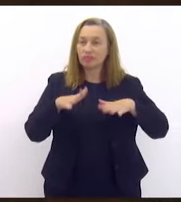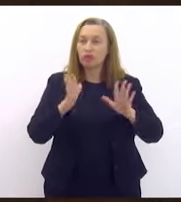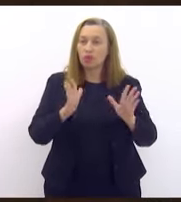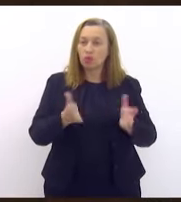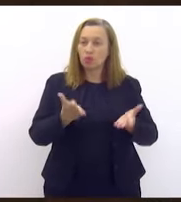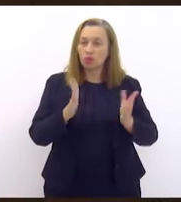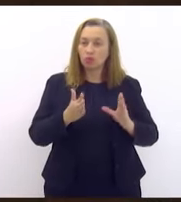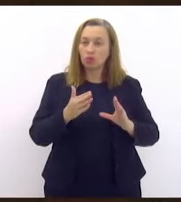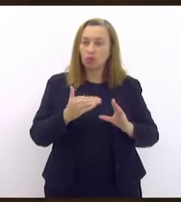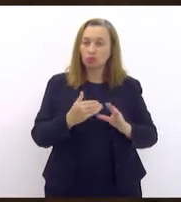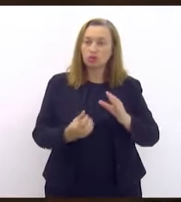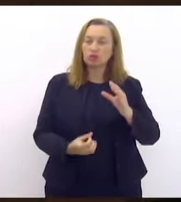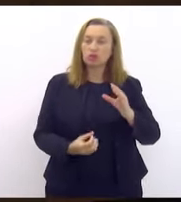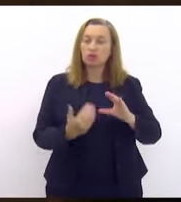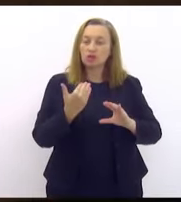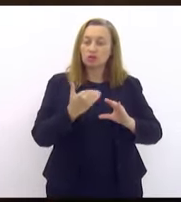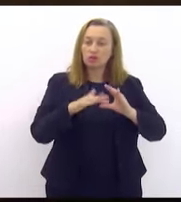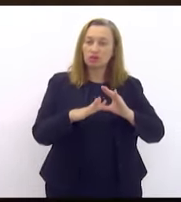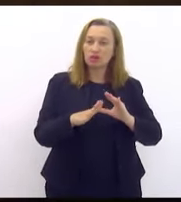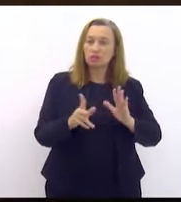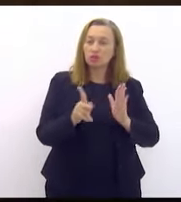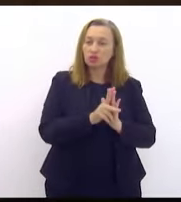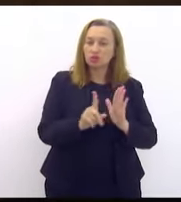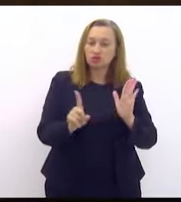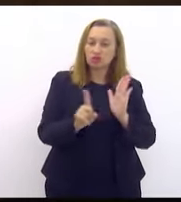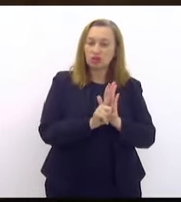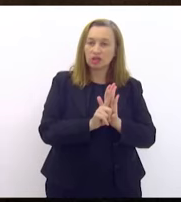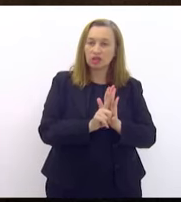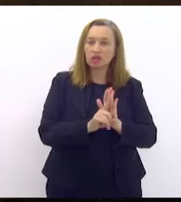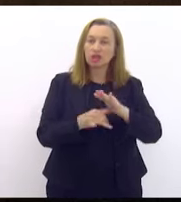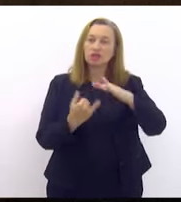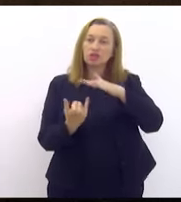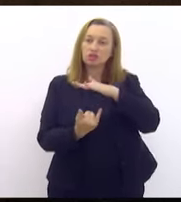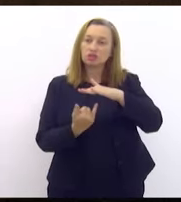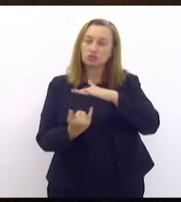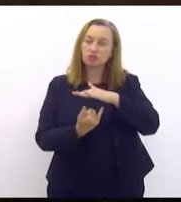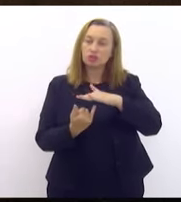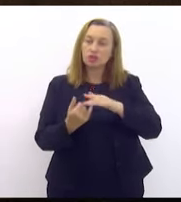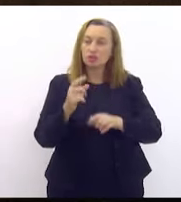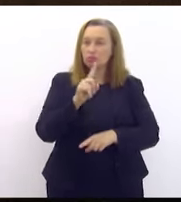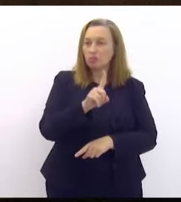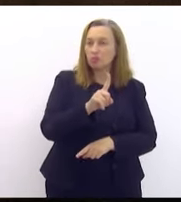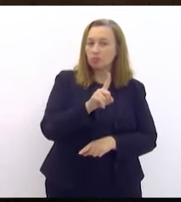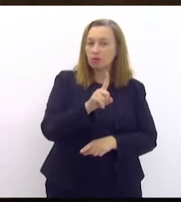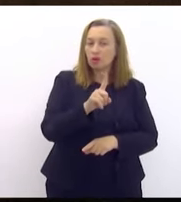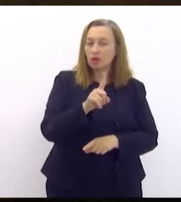um projeto de lei que institui a proibição